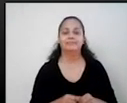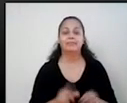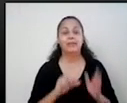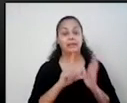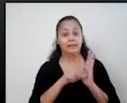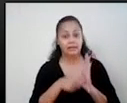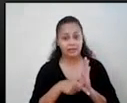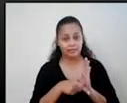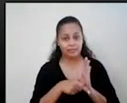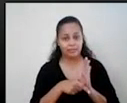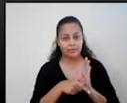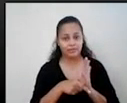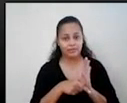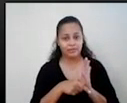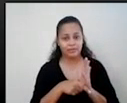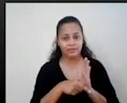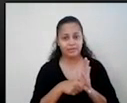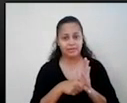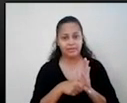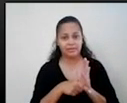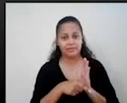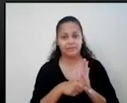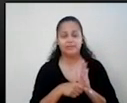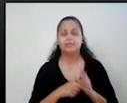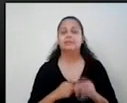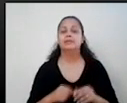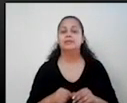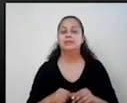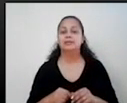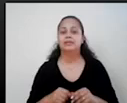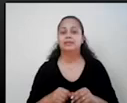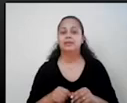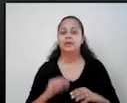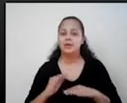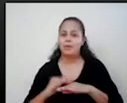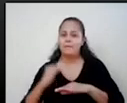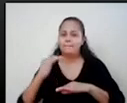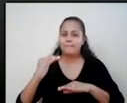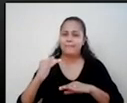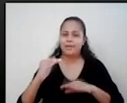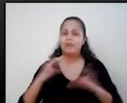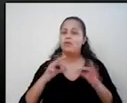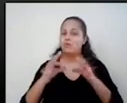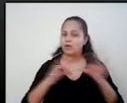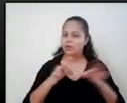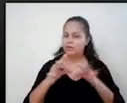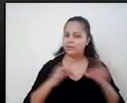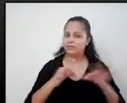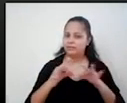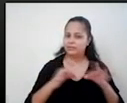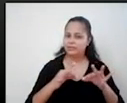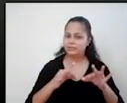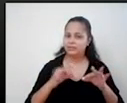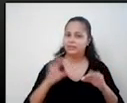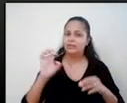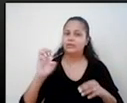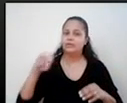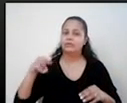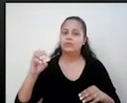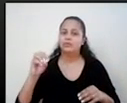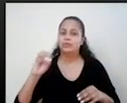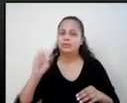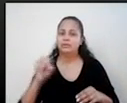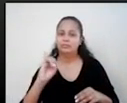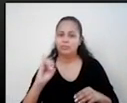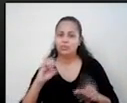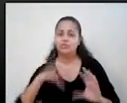Em seguida, membros da Unicode Consortium, a organização que padroniza códigos dos emojis no mundo inteiro, disseram à BBC no